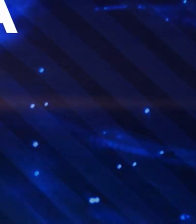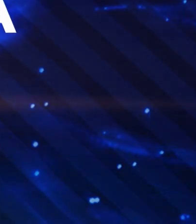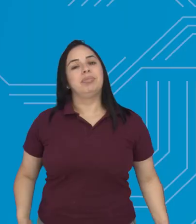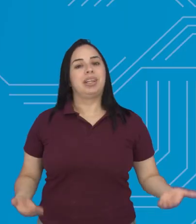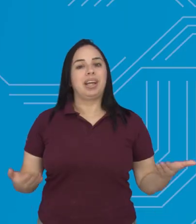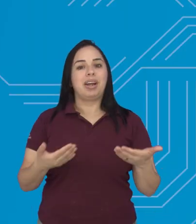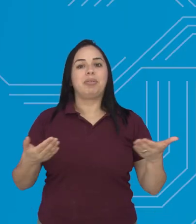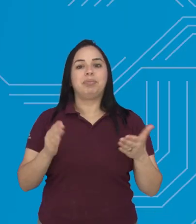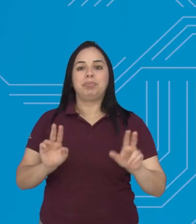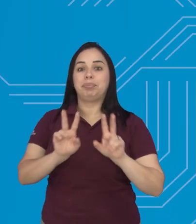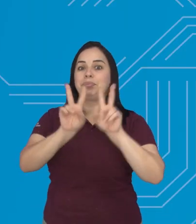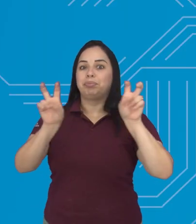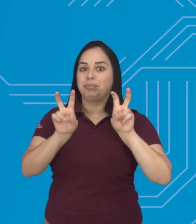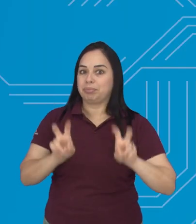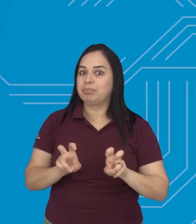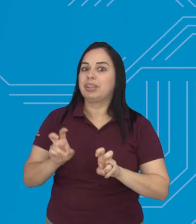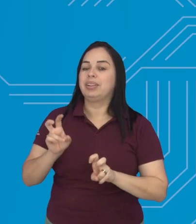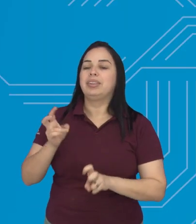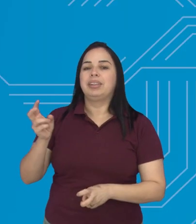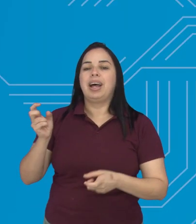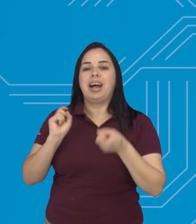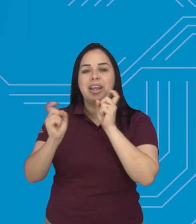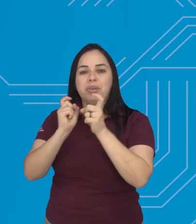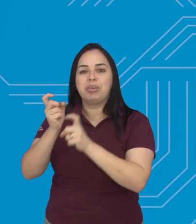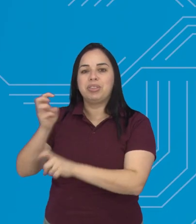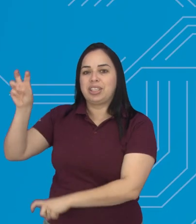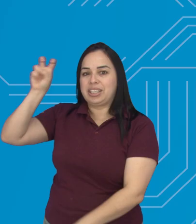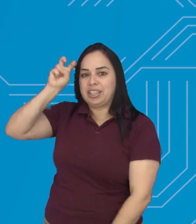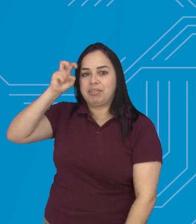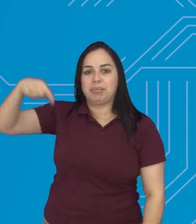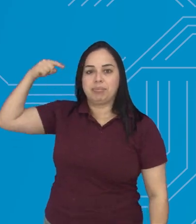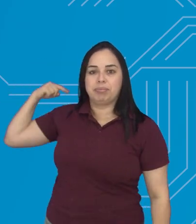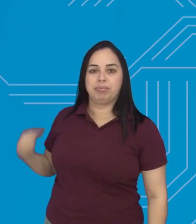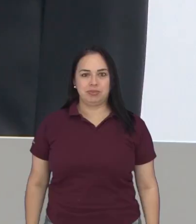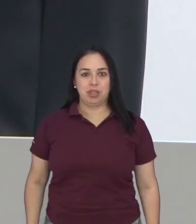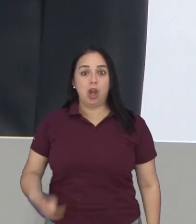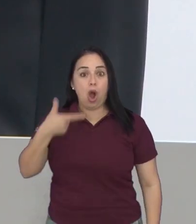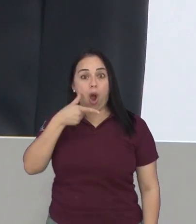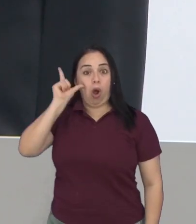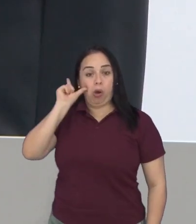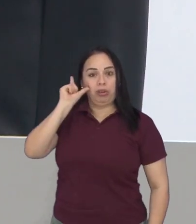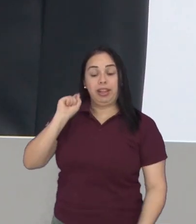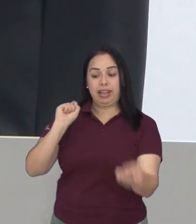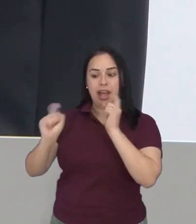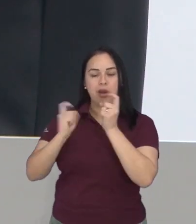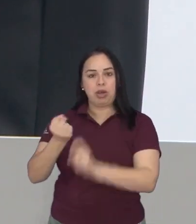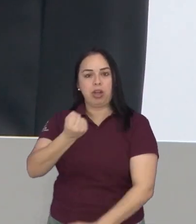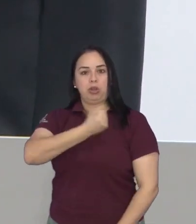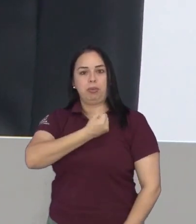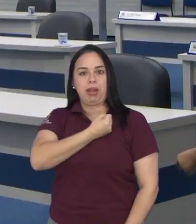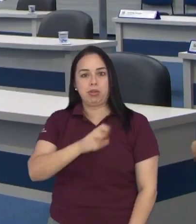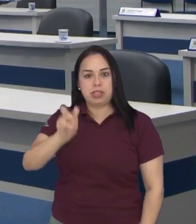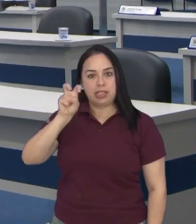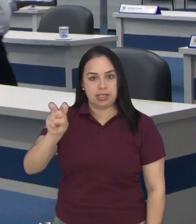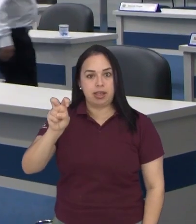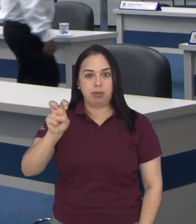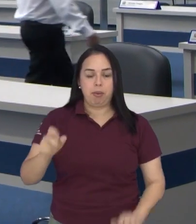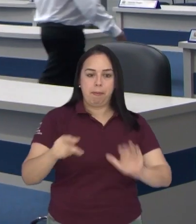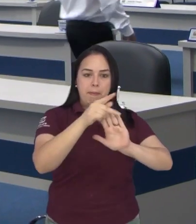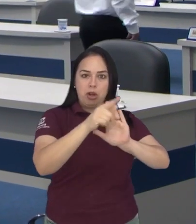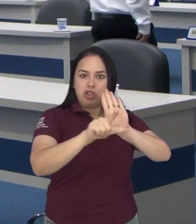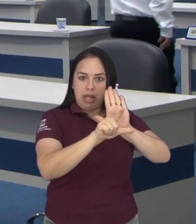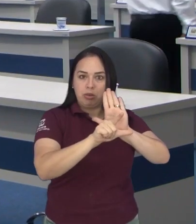leucemia. Proposta é conscientizar a população sobre a doença para incentivar a doação de medula. Seja muito bem-vindo,